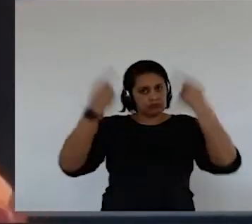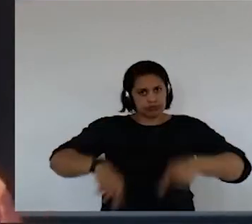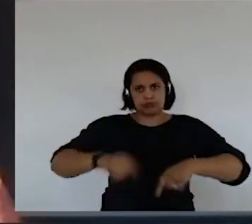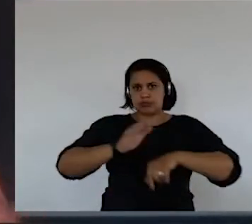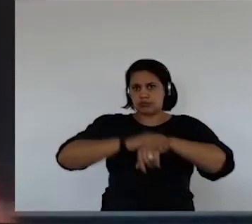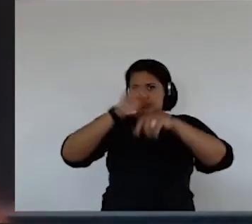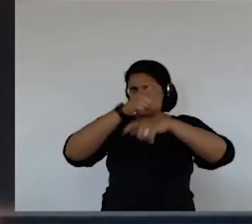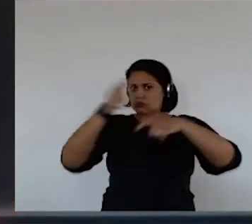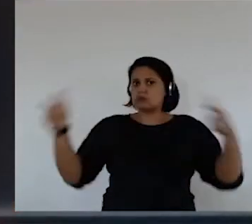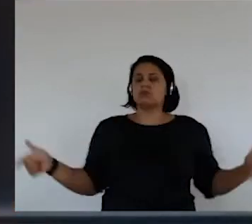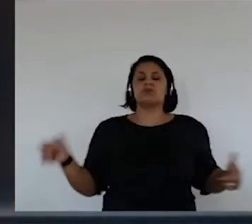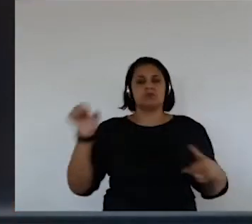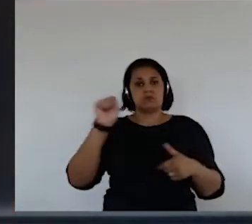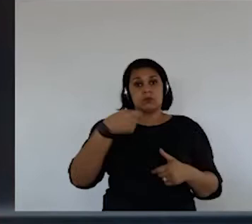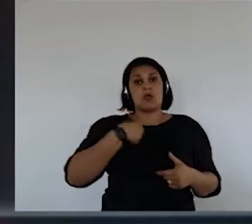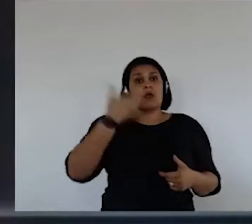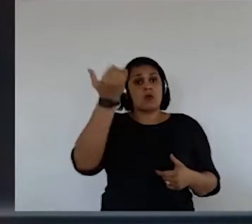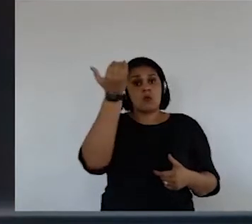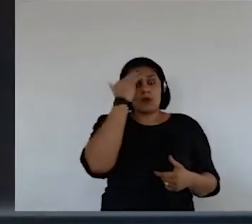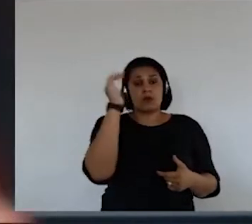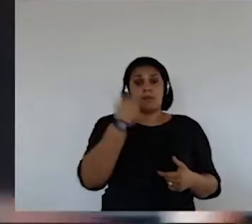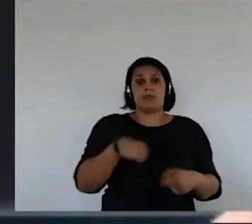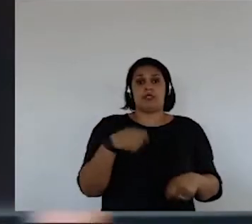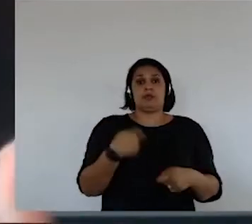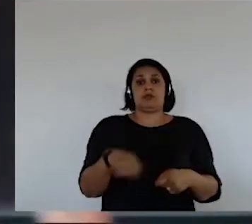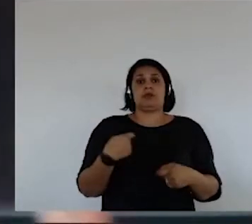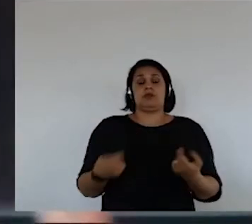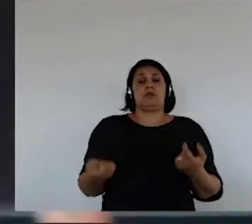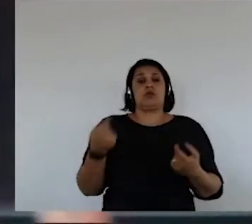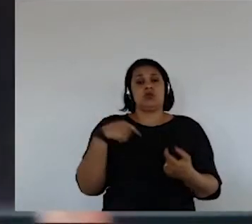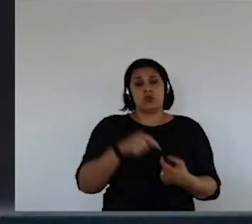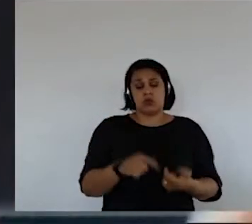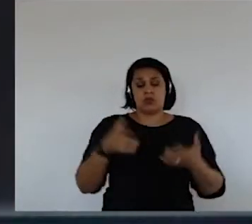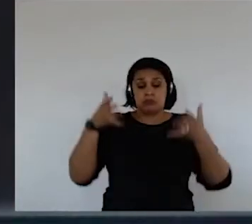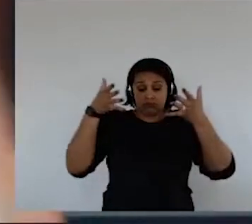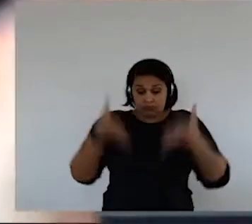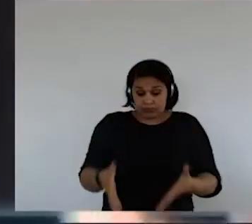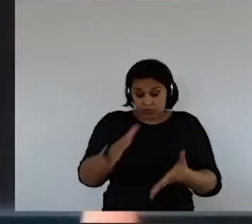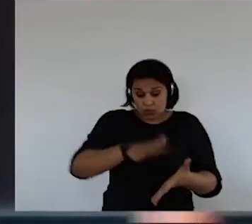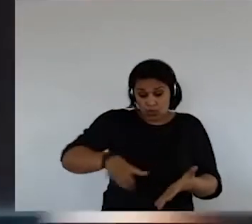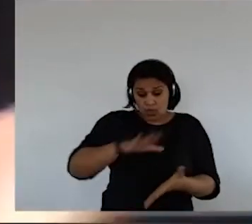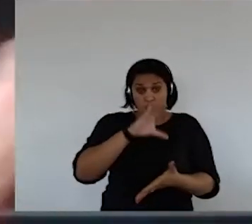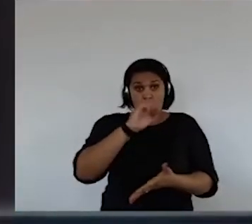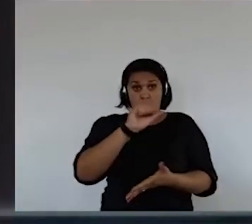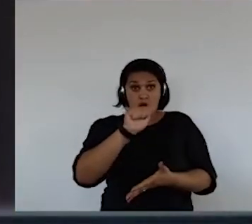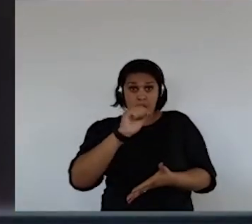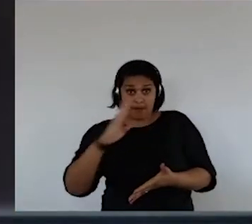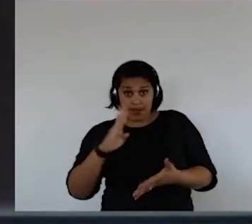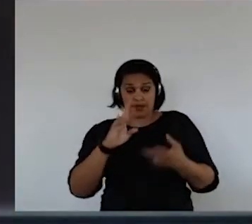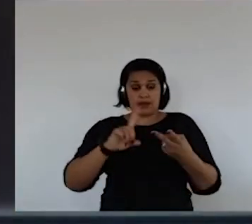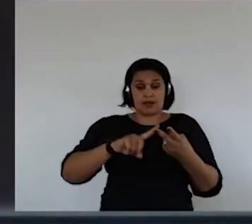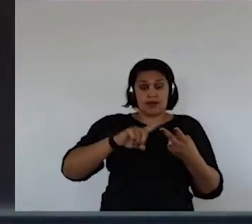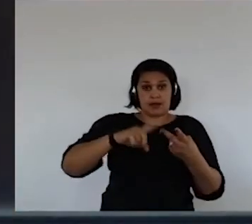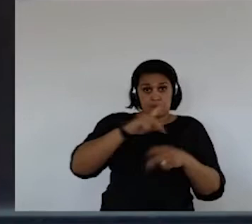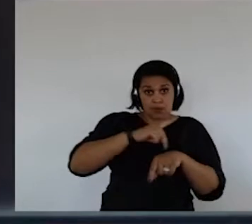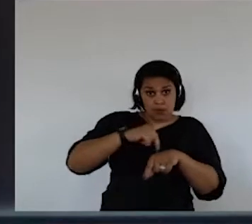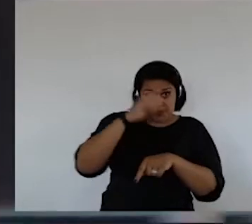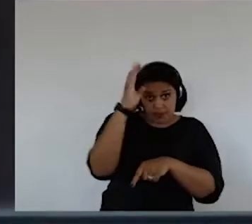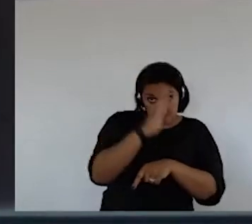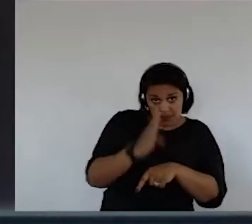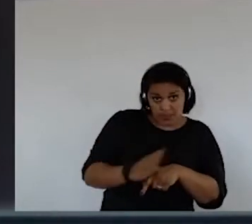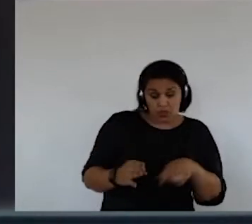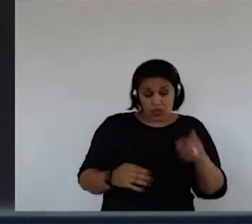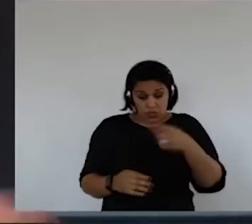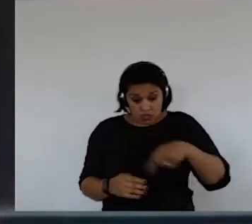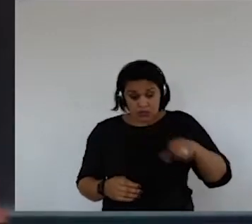e, no meu entendimento, a gente precisa atuar enquanto entidade OAB, enquanto país, porque o que a gente está vivendo na advocacia,